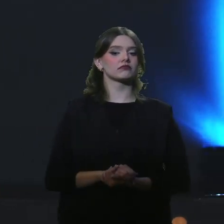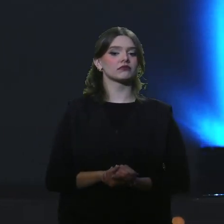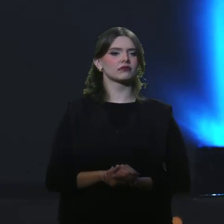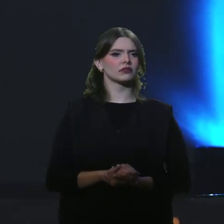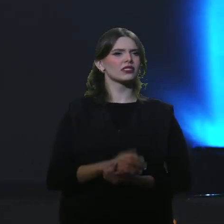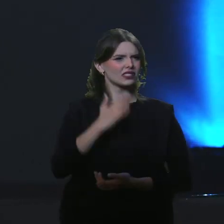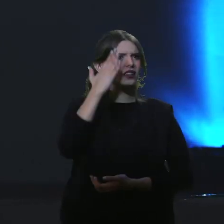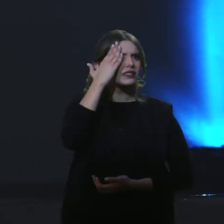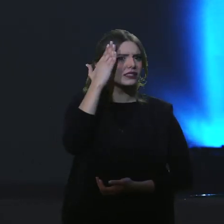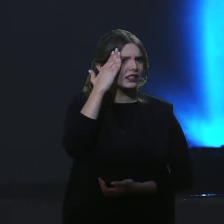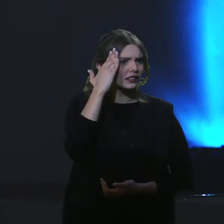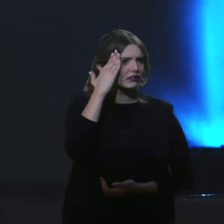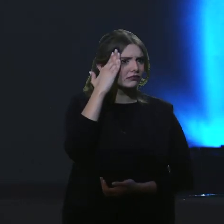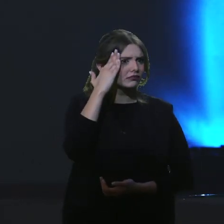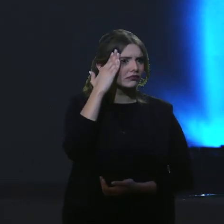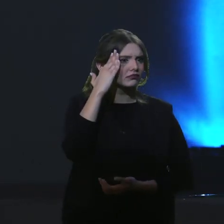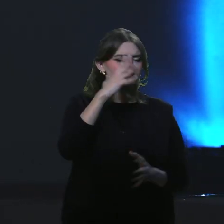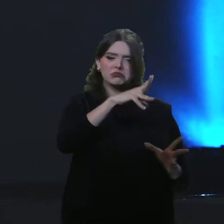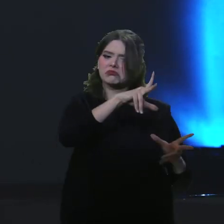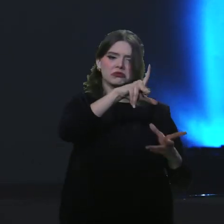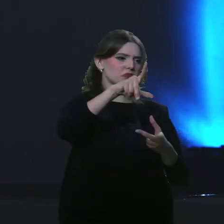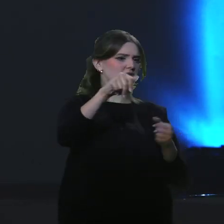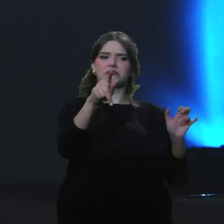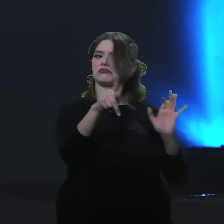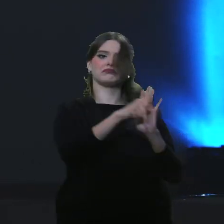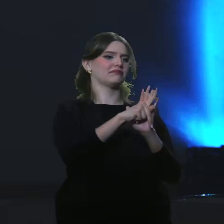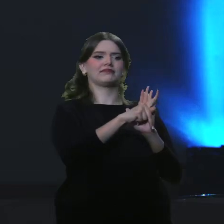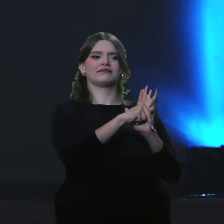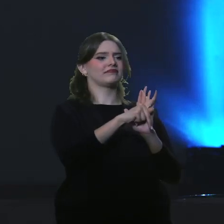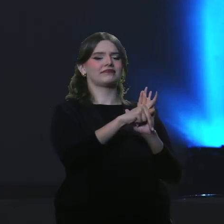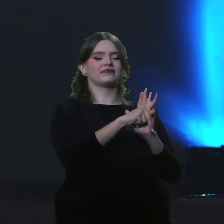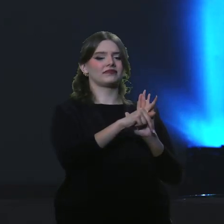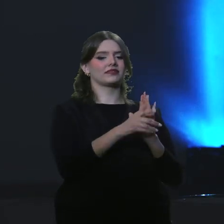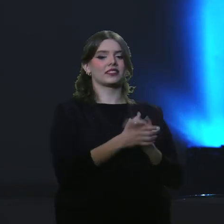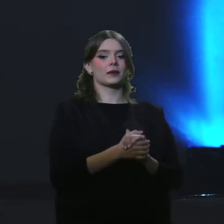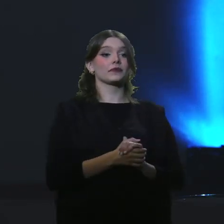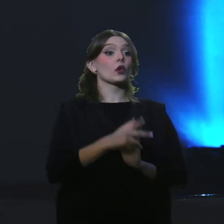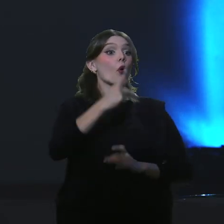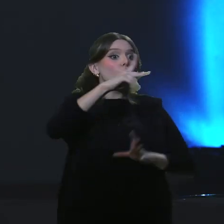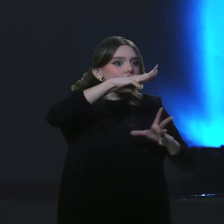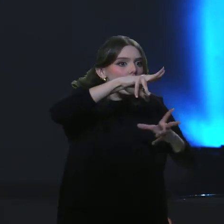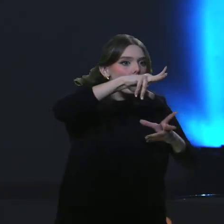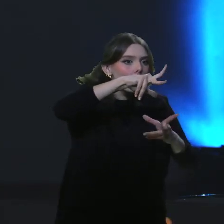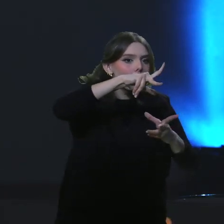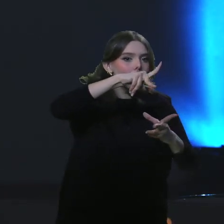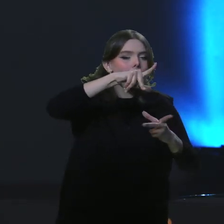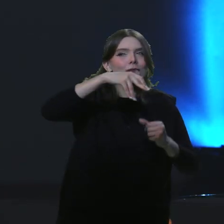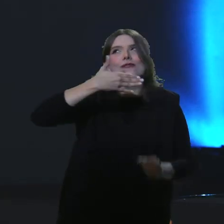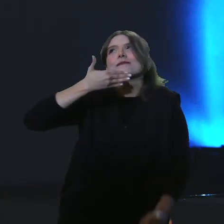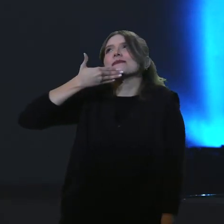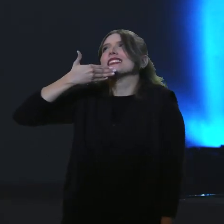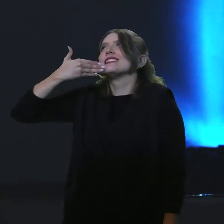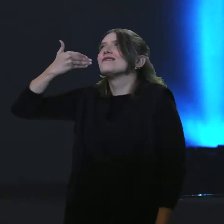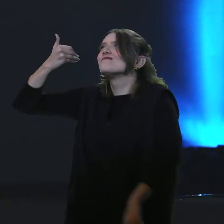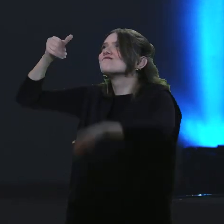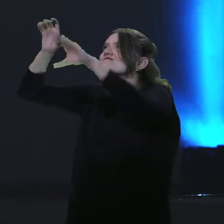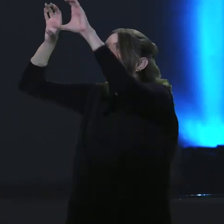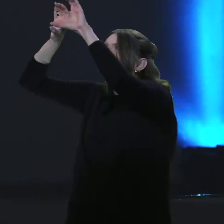Você entendeu que você não é desse mundo? Você entendeu que o teu mundo é muito melhor do que esse?